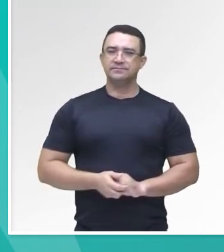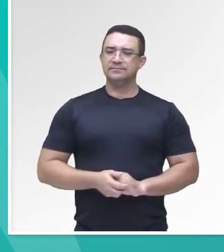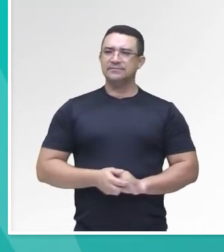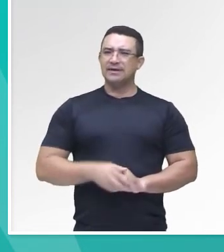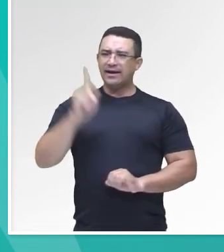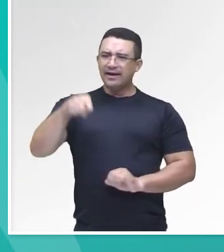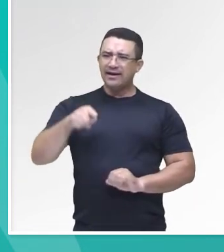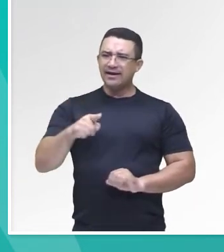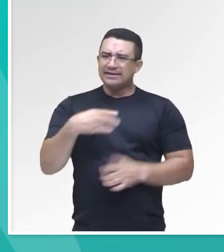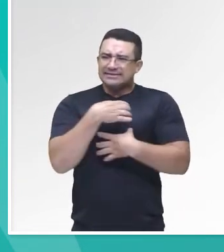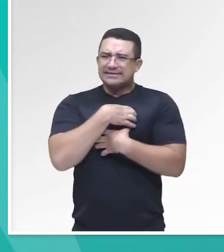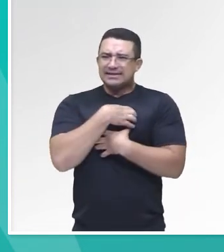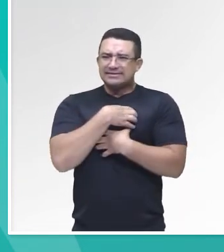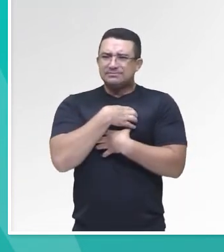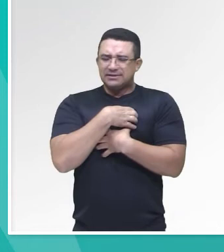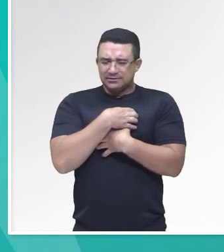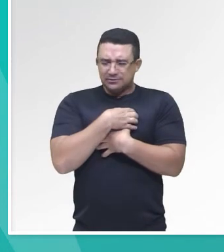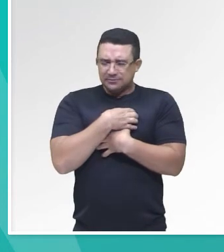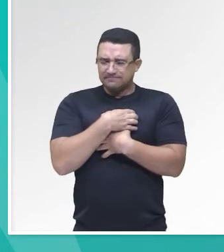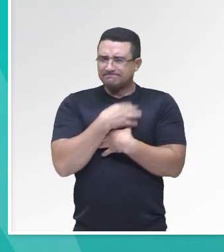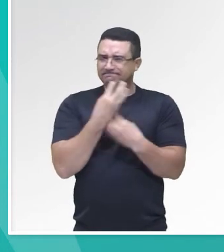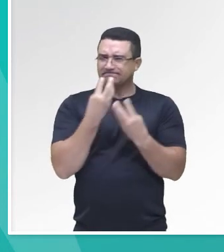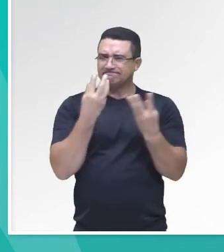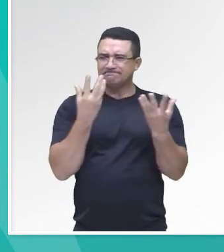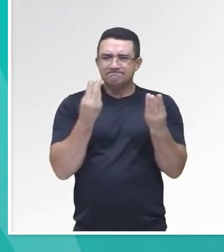sentimento tão